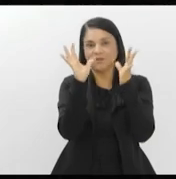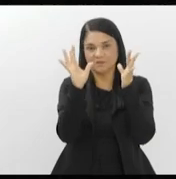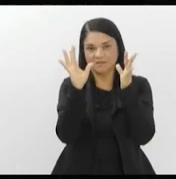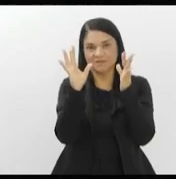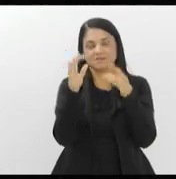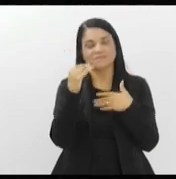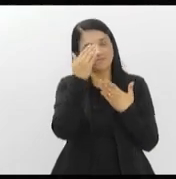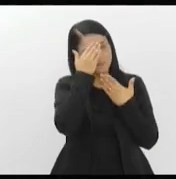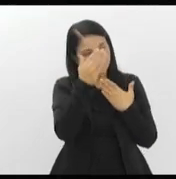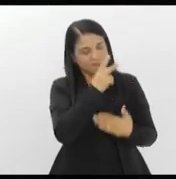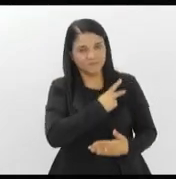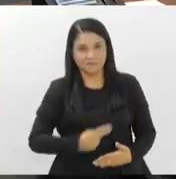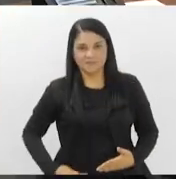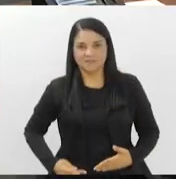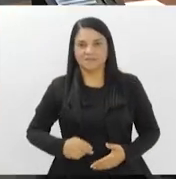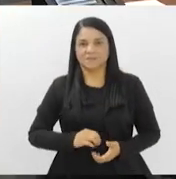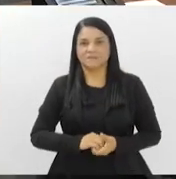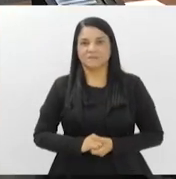presidente.